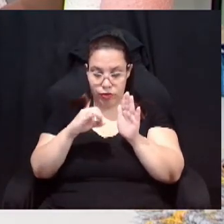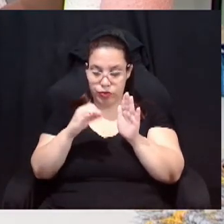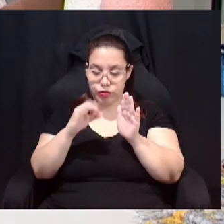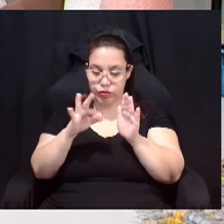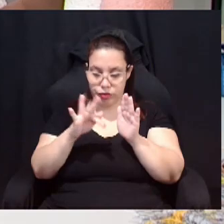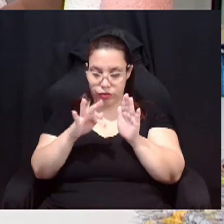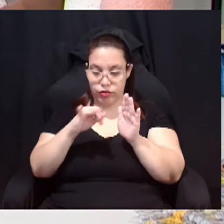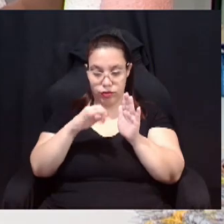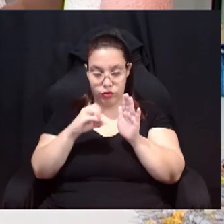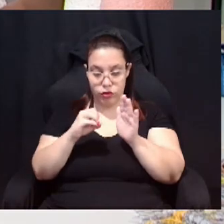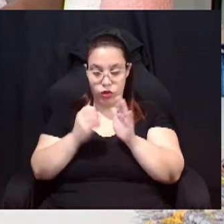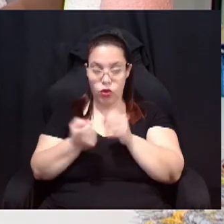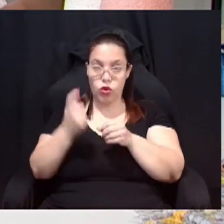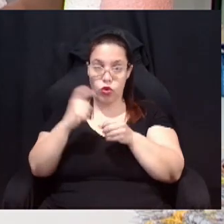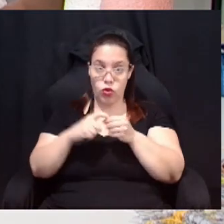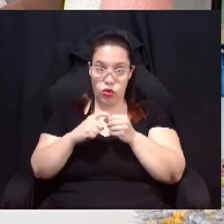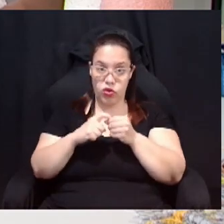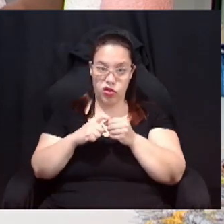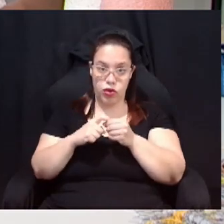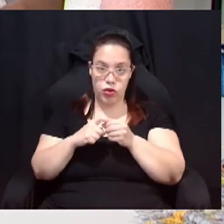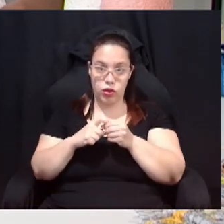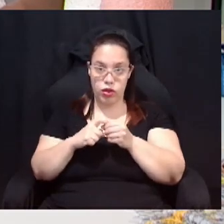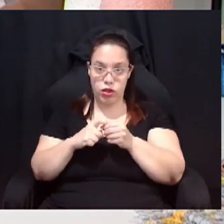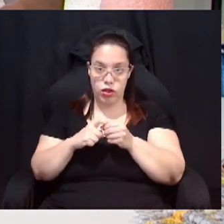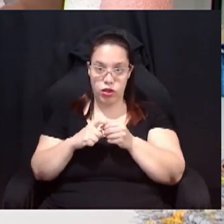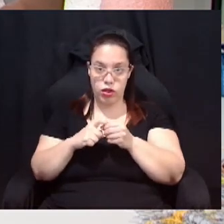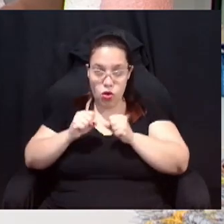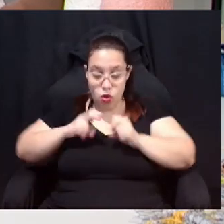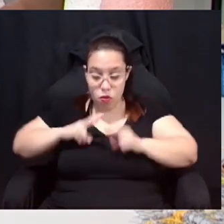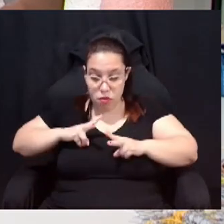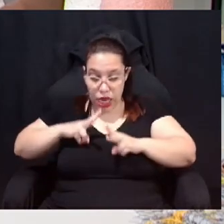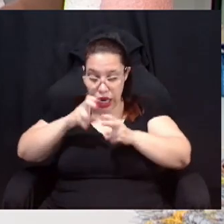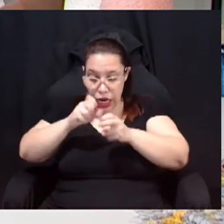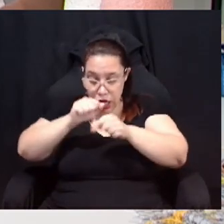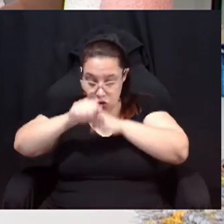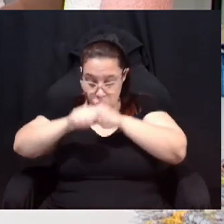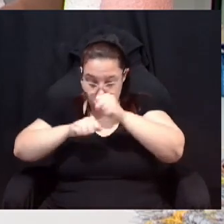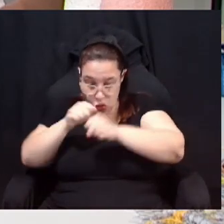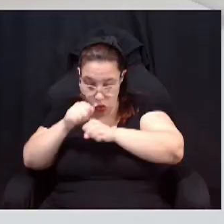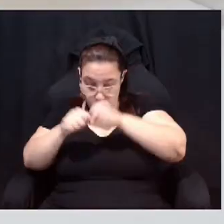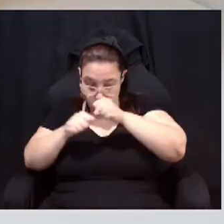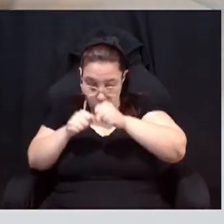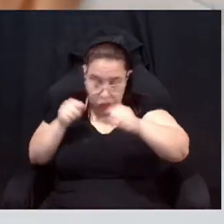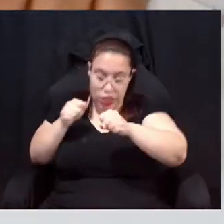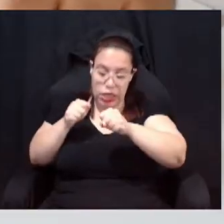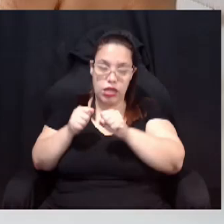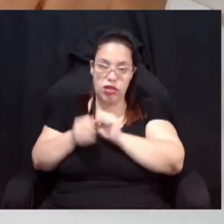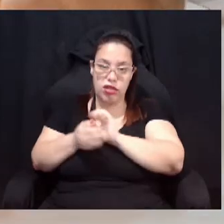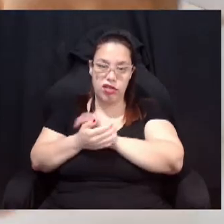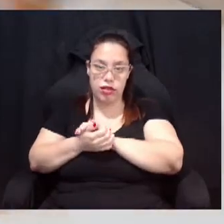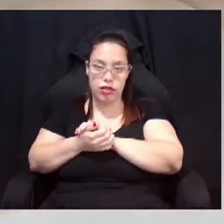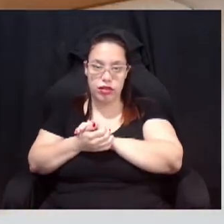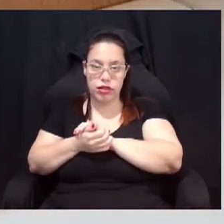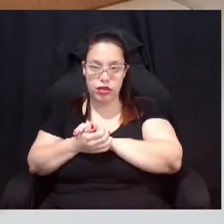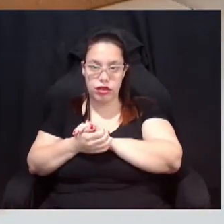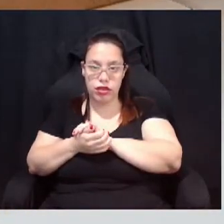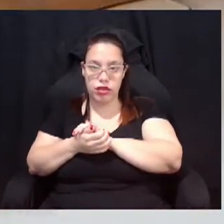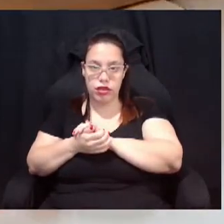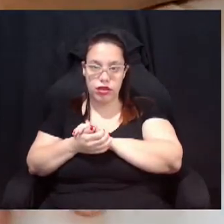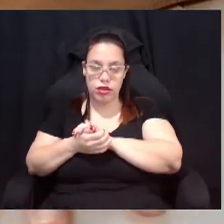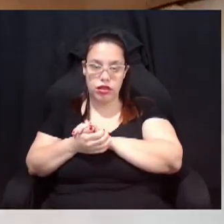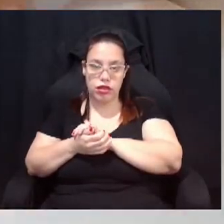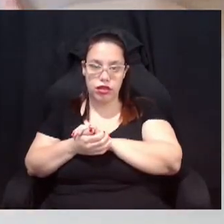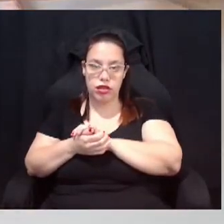Volto pra prancheta aqui, tá deixar tudo bem certo. torcido. Isso. Então, ó, ele já começou a virar. Quem tem